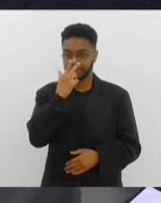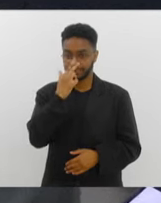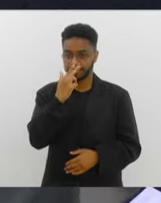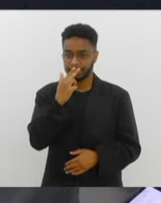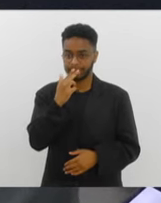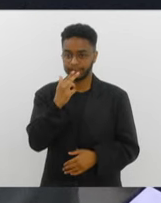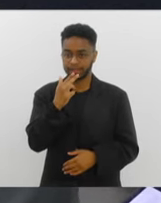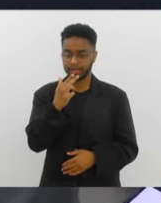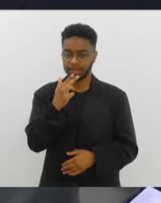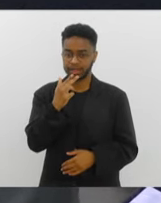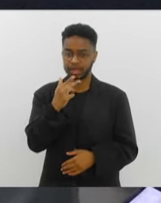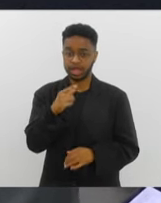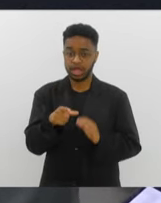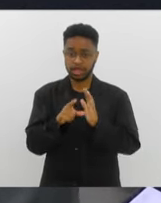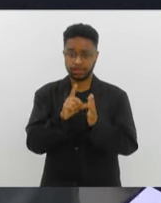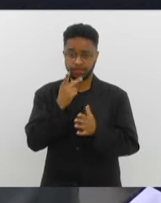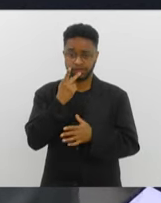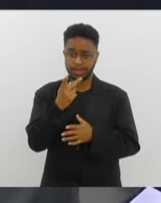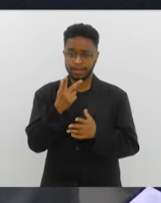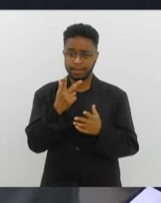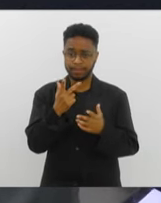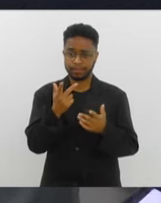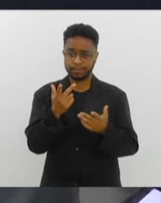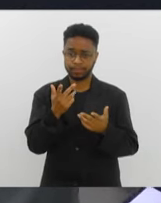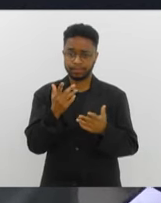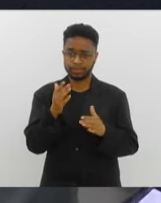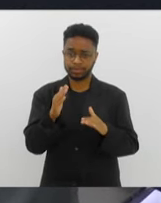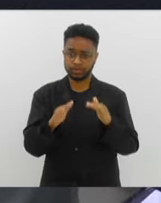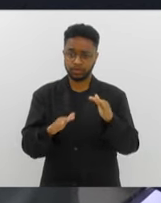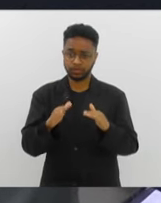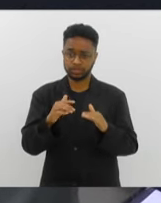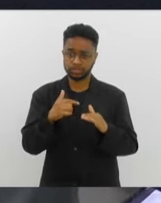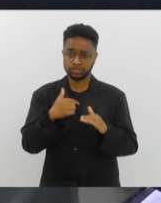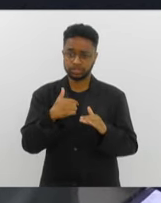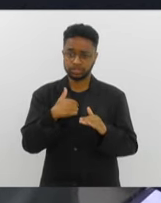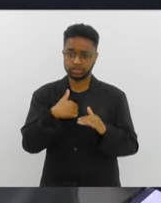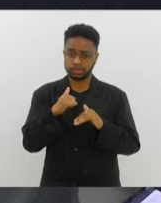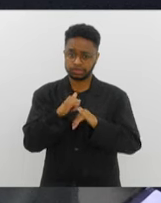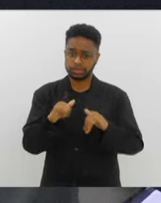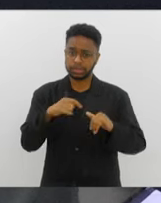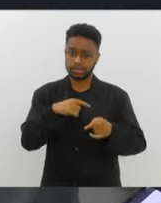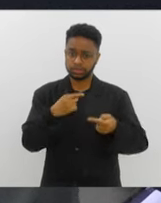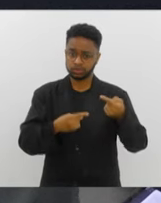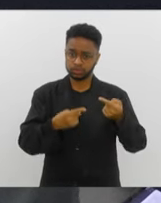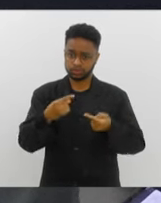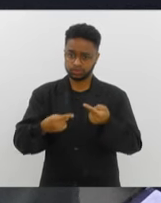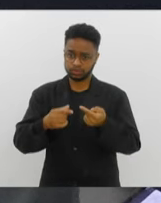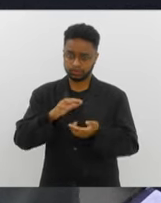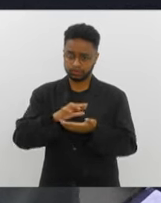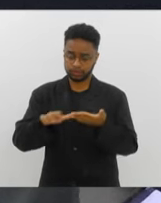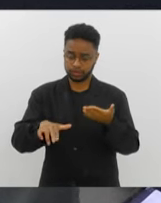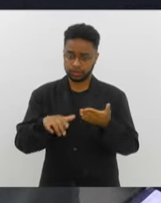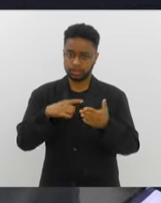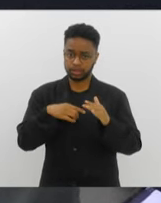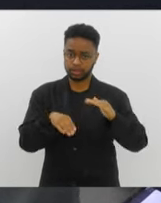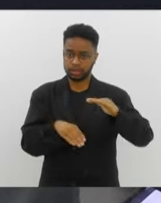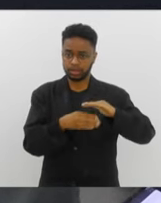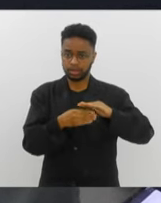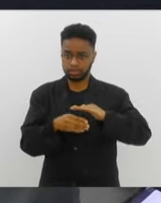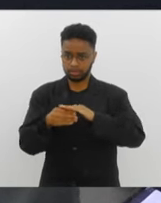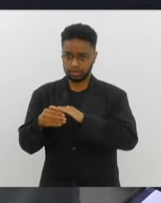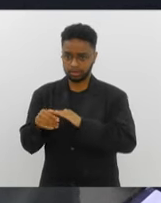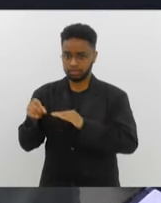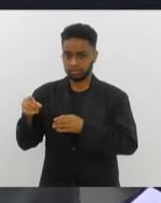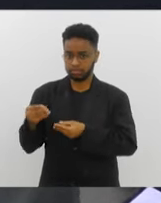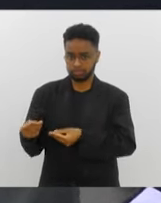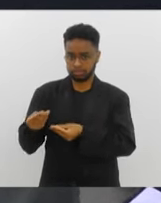de repente, a minha palavra vai evitar um monte de discussão. Pois não? As emendas que foram